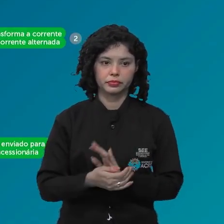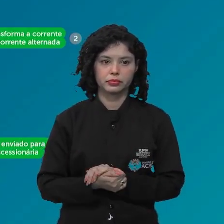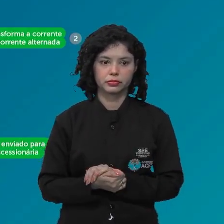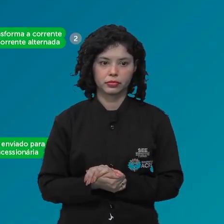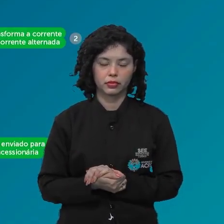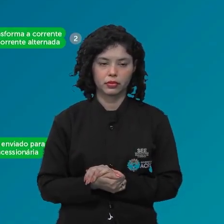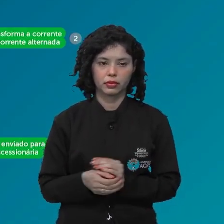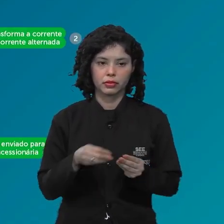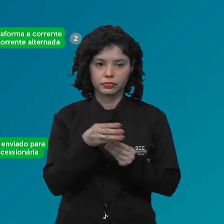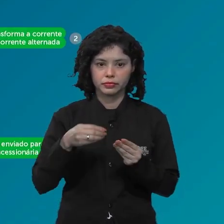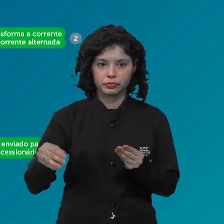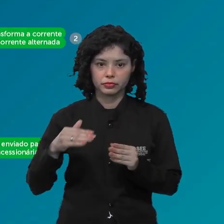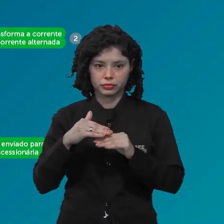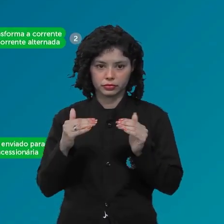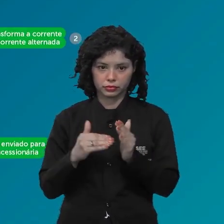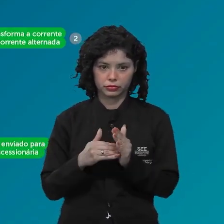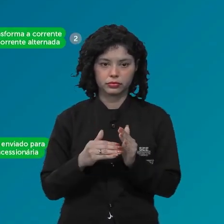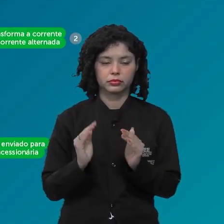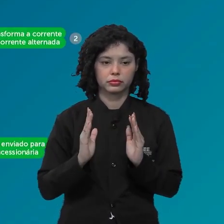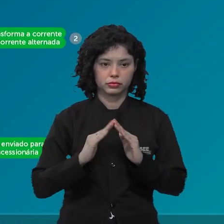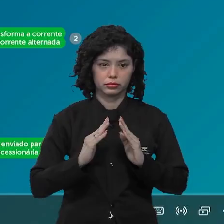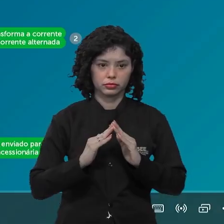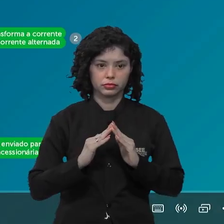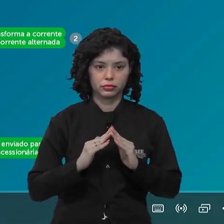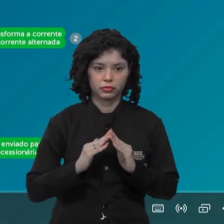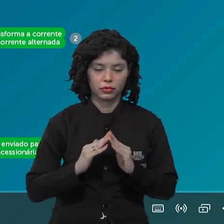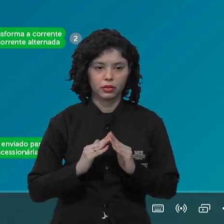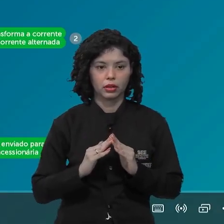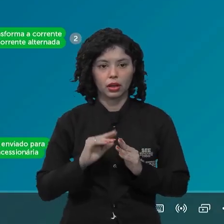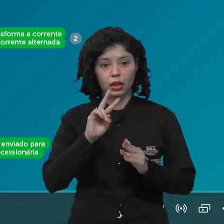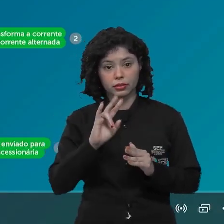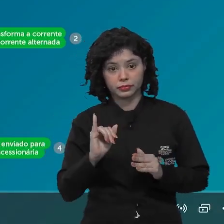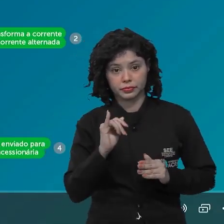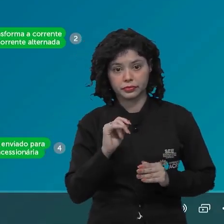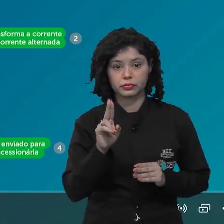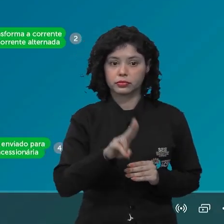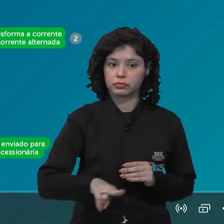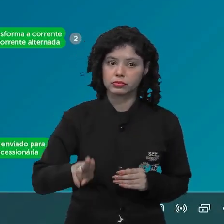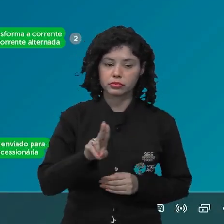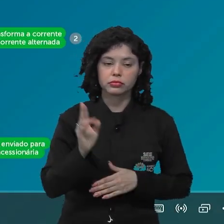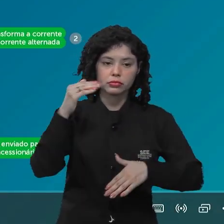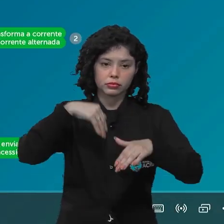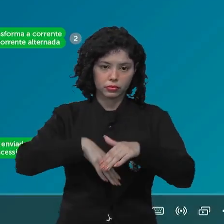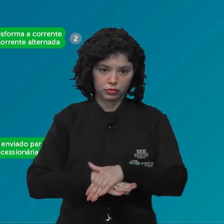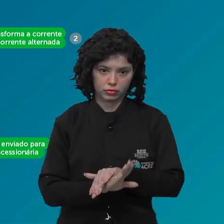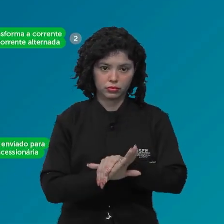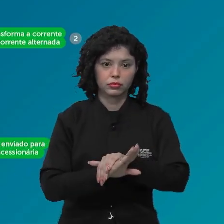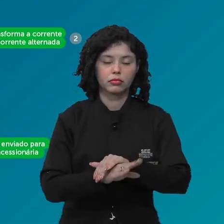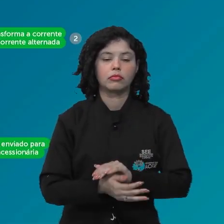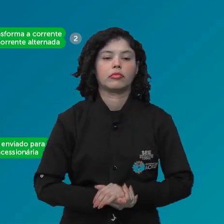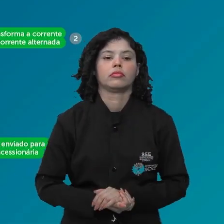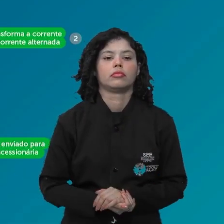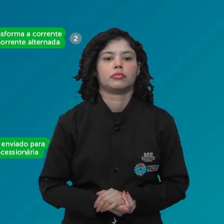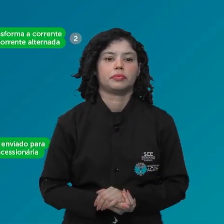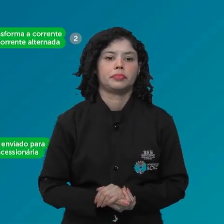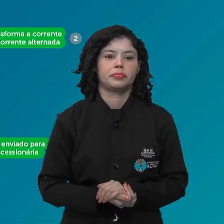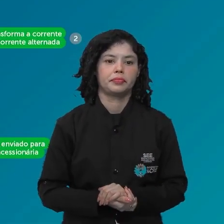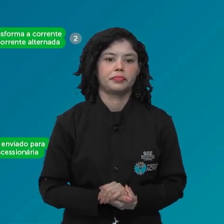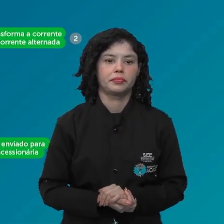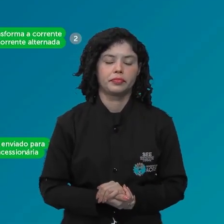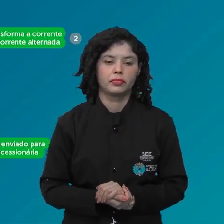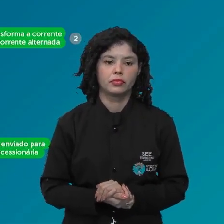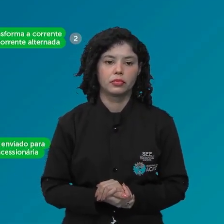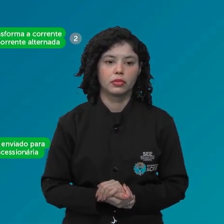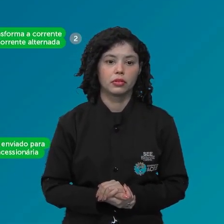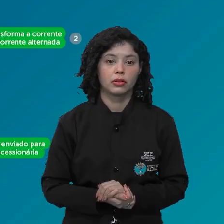vai distribuir aqui para a casa e o excedente, né, aquilo que não foi utilizado, ele vai ser enviado ali para a rede